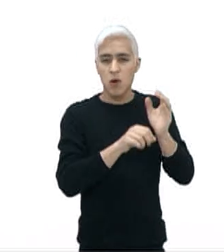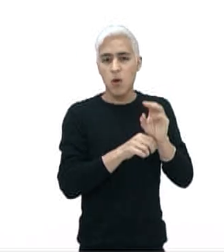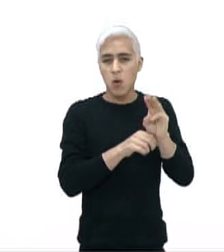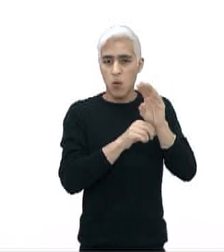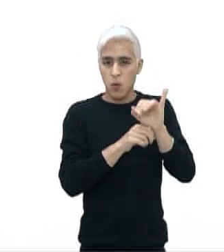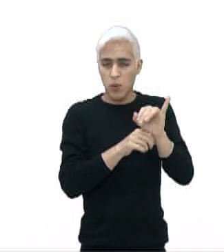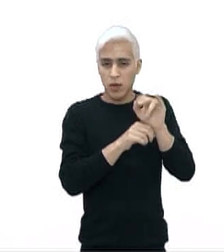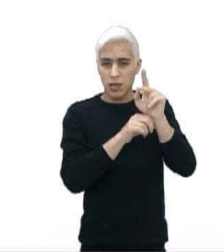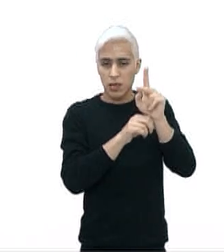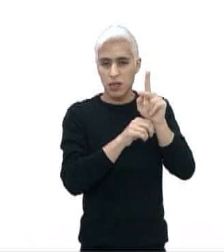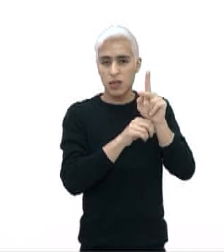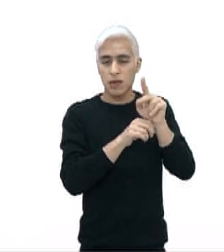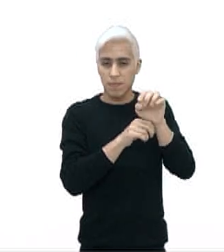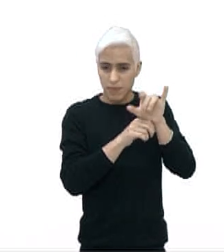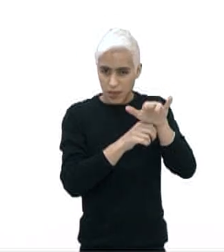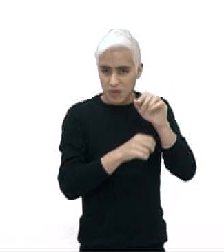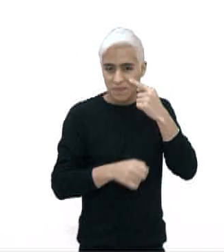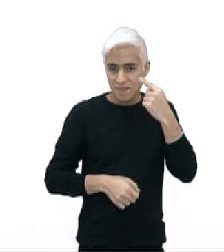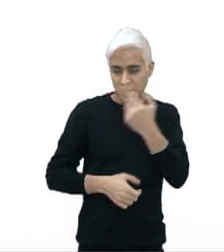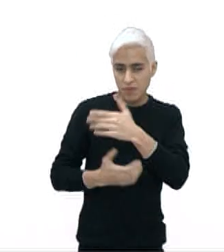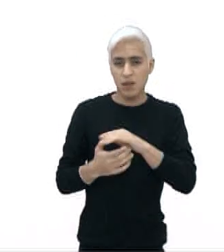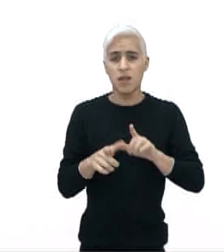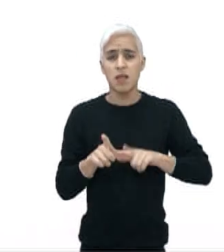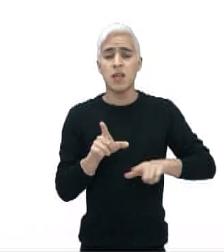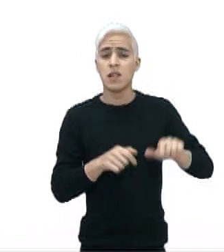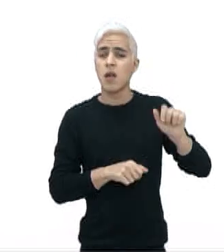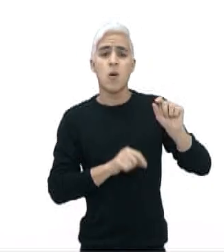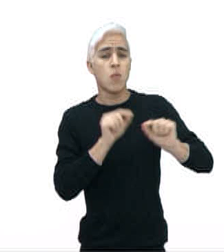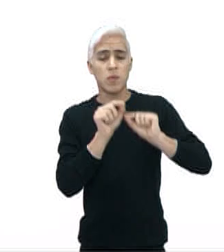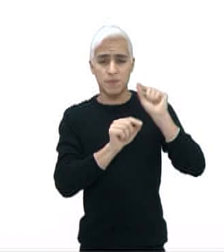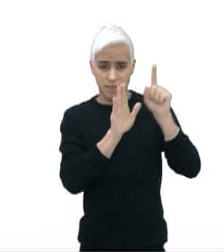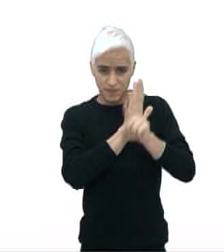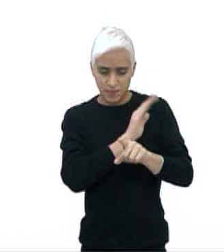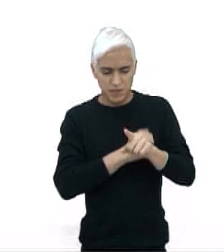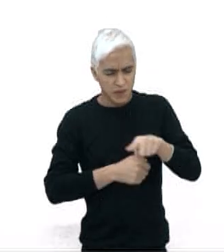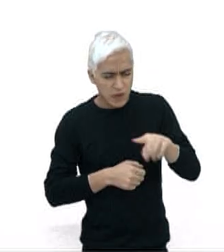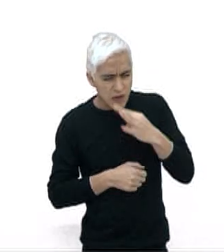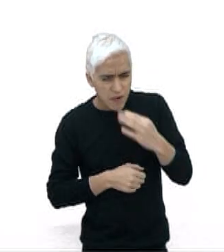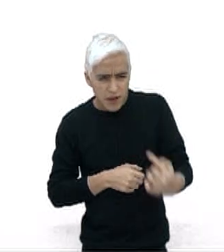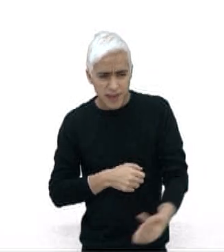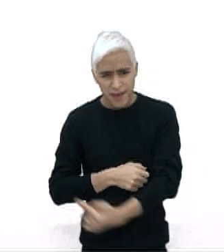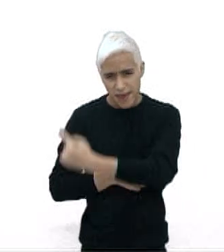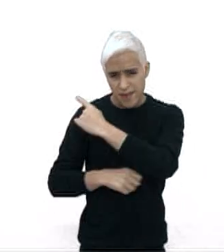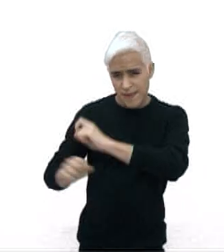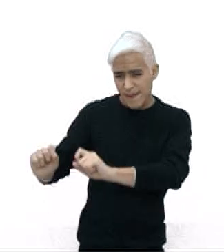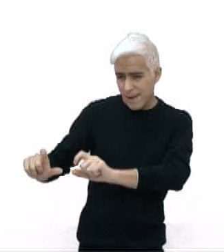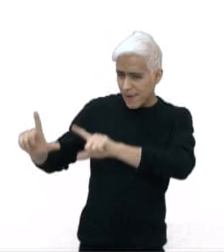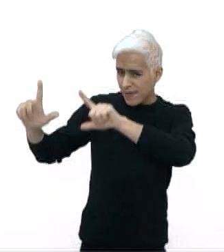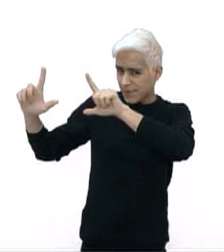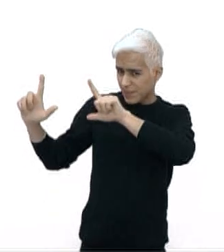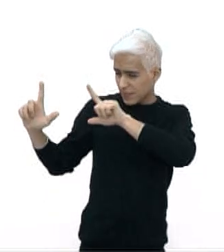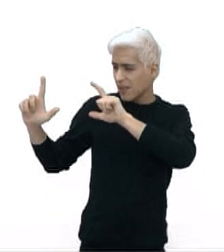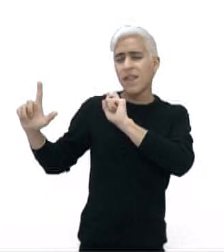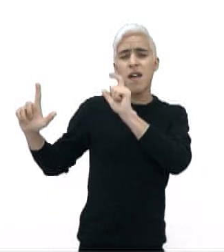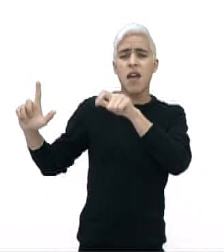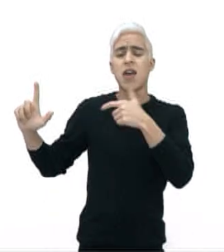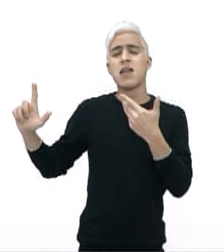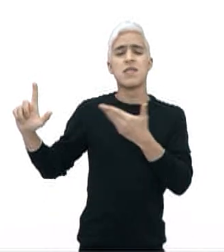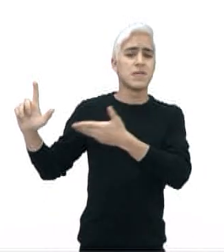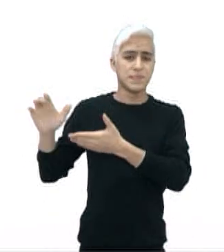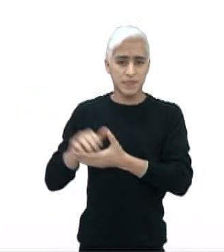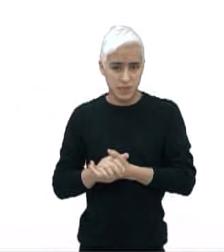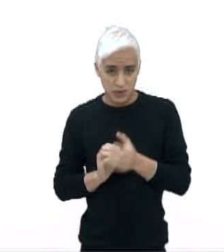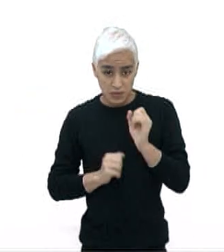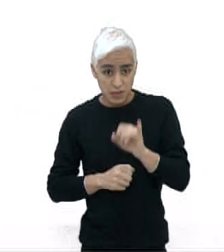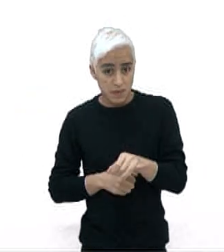aí alguém. A letra A está perguntando, você conhece o homem da imagem ao lado e quem é?